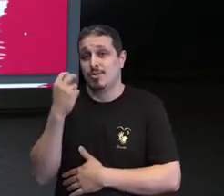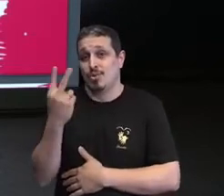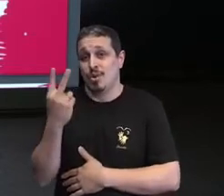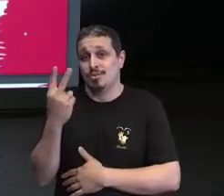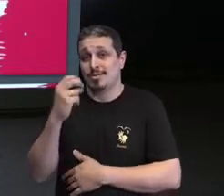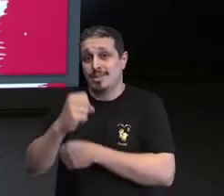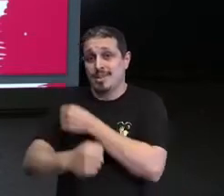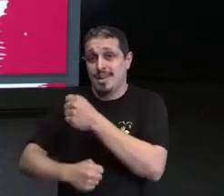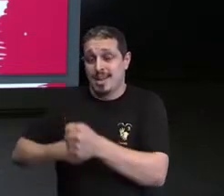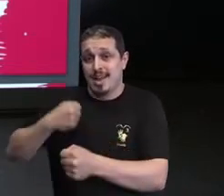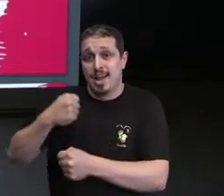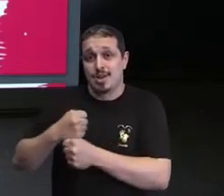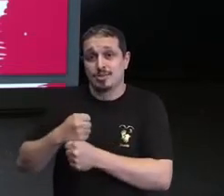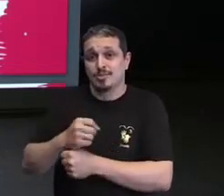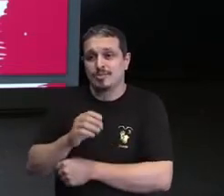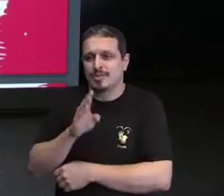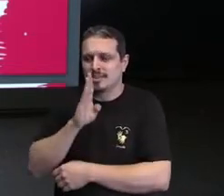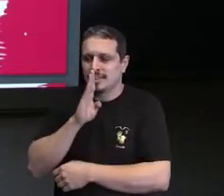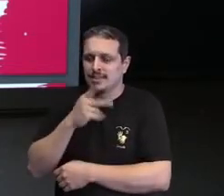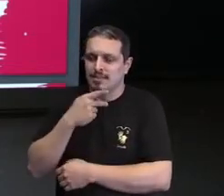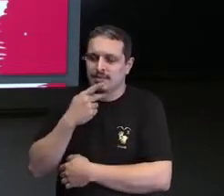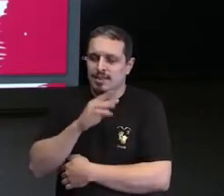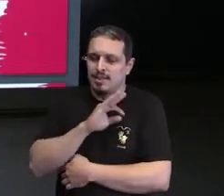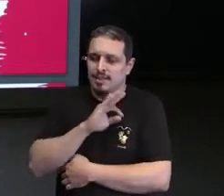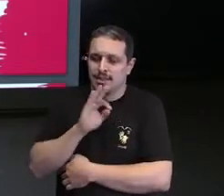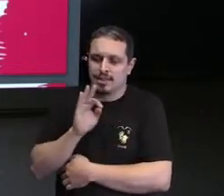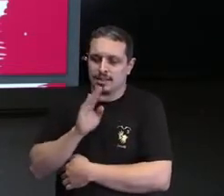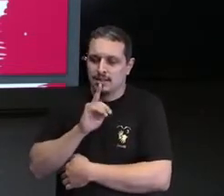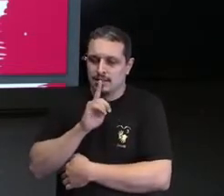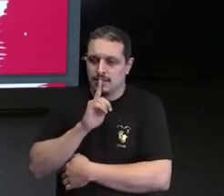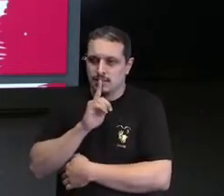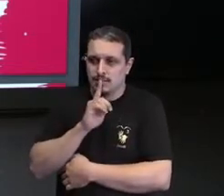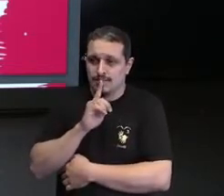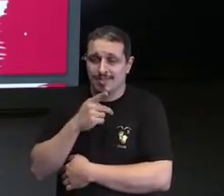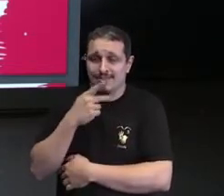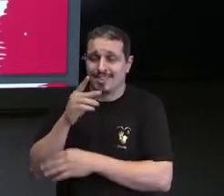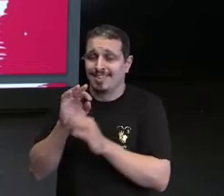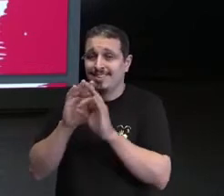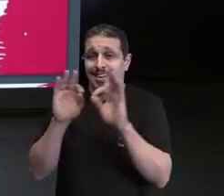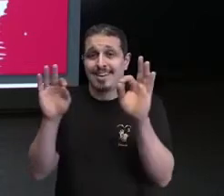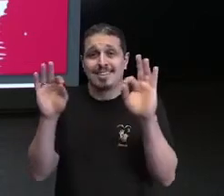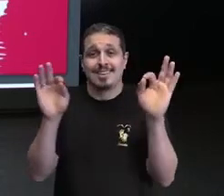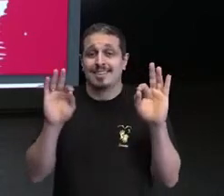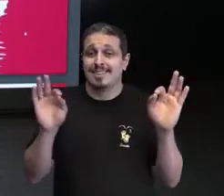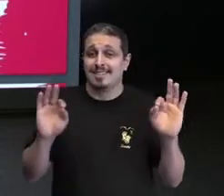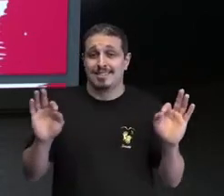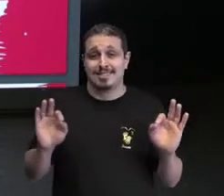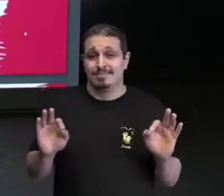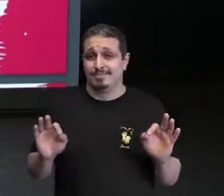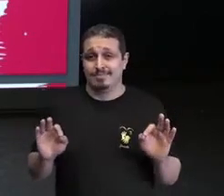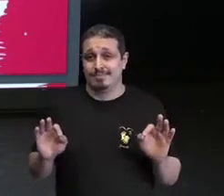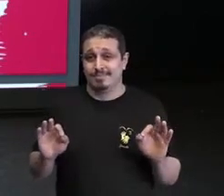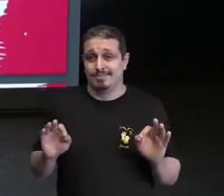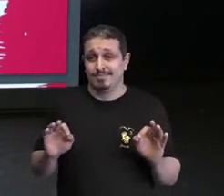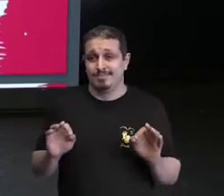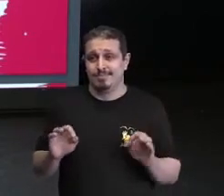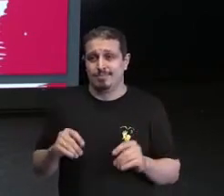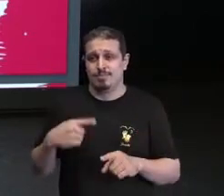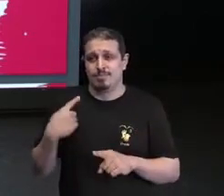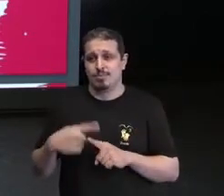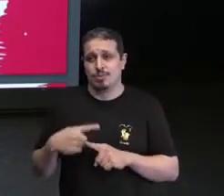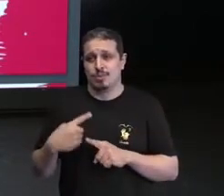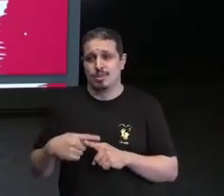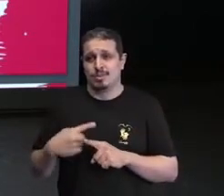quieta eu não tava falando eu simplesmente não falava sobre a ser autista porque eu não identificavam aquilo como